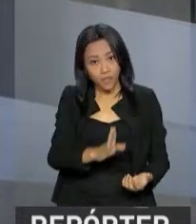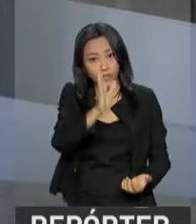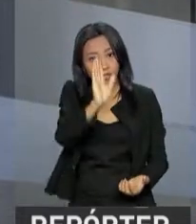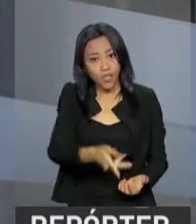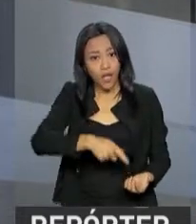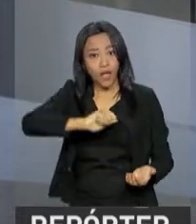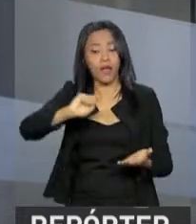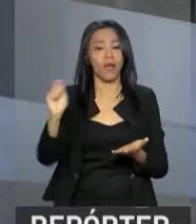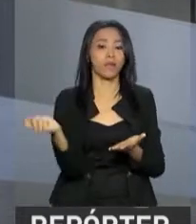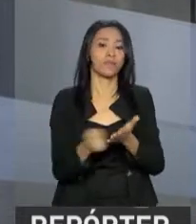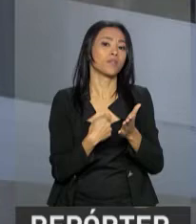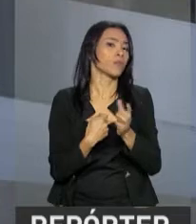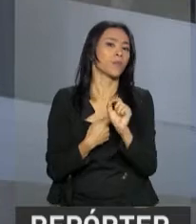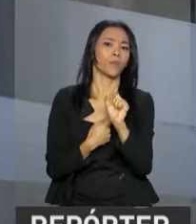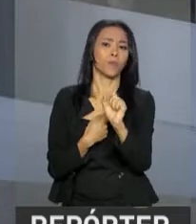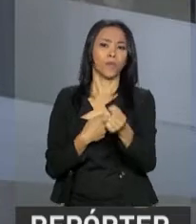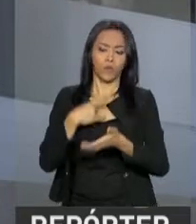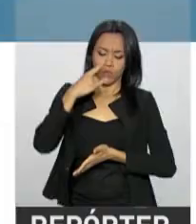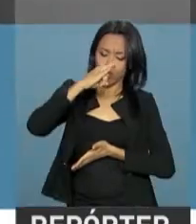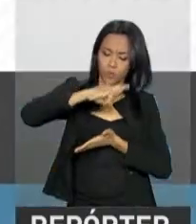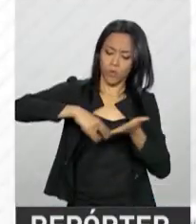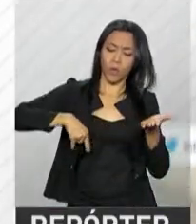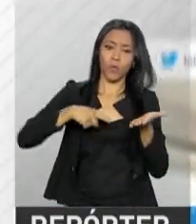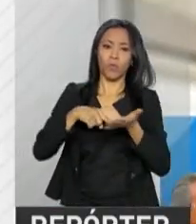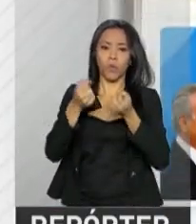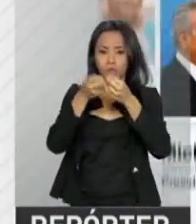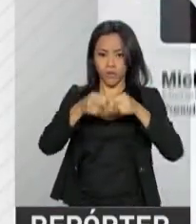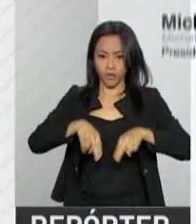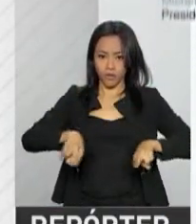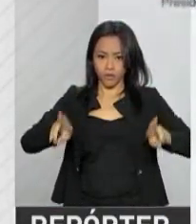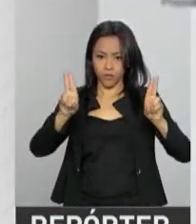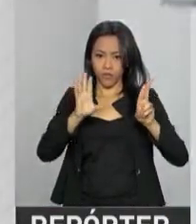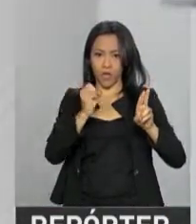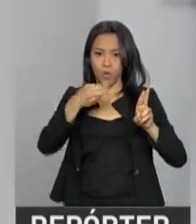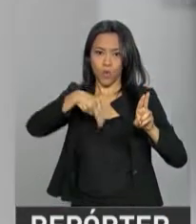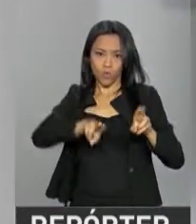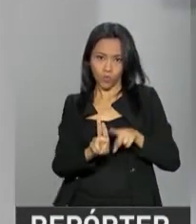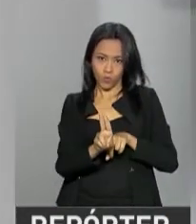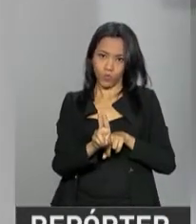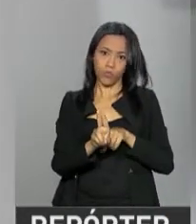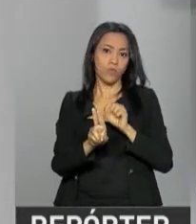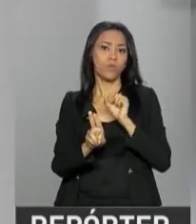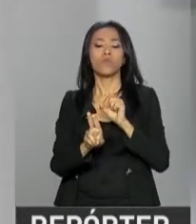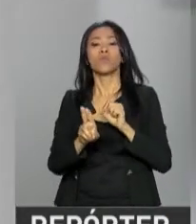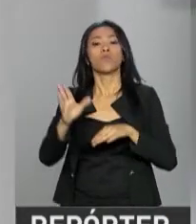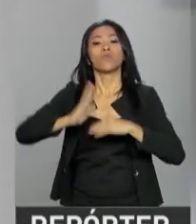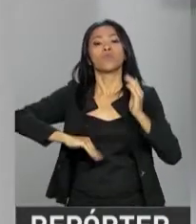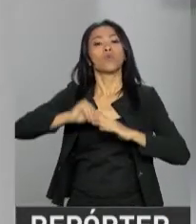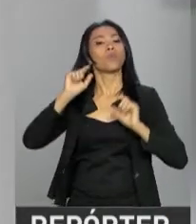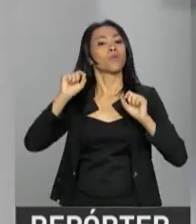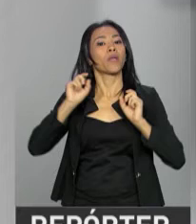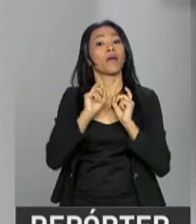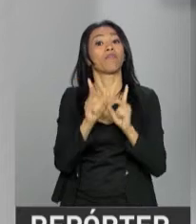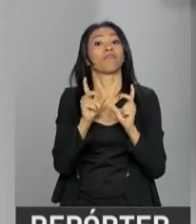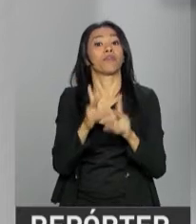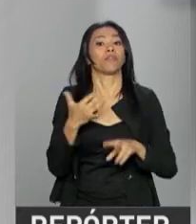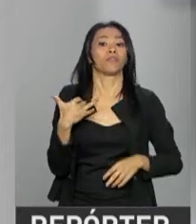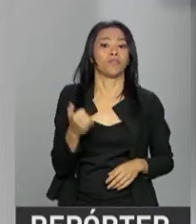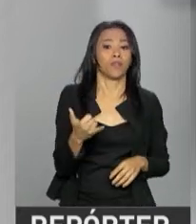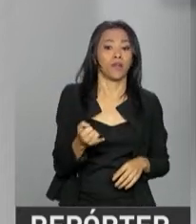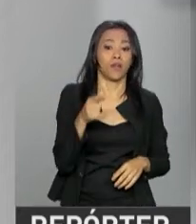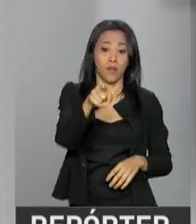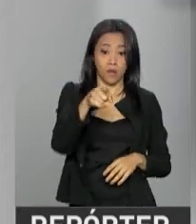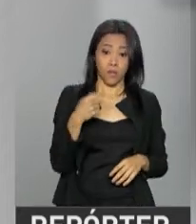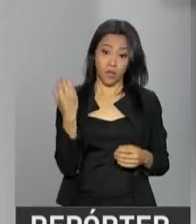ratificação do tratado da organização das nações unidas sobre o comércio de armas pelo twitter o